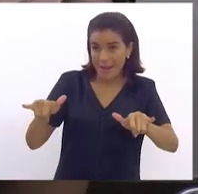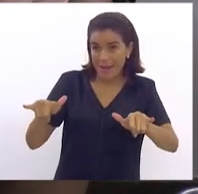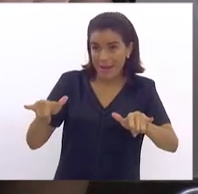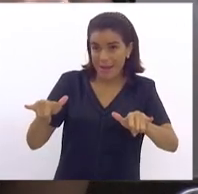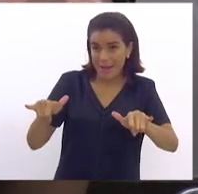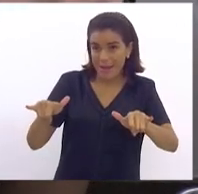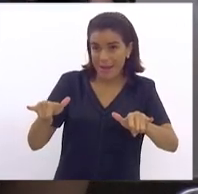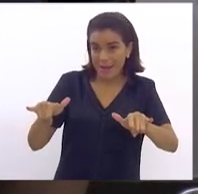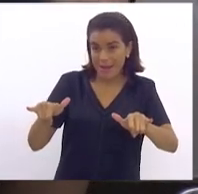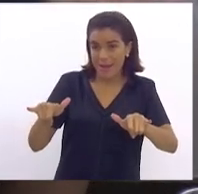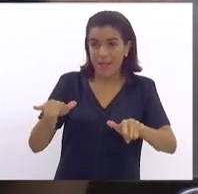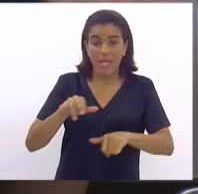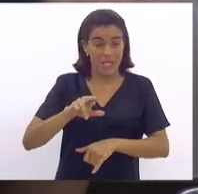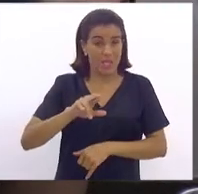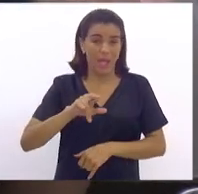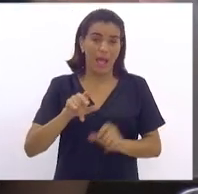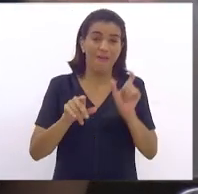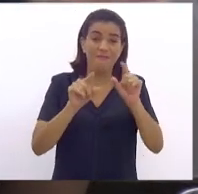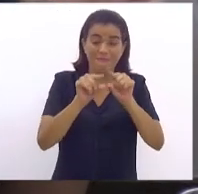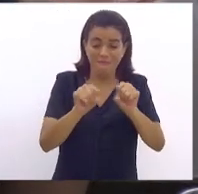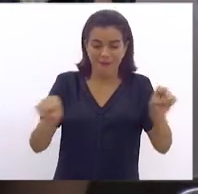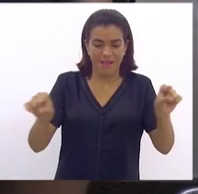campanhas, e não